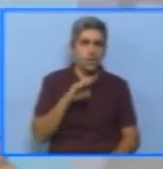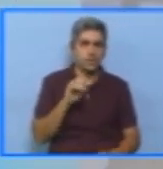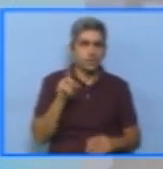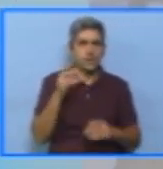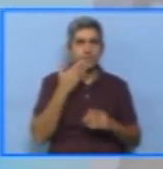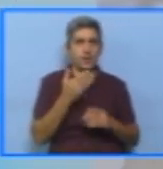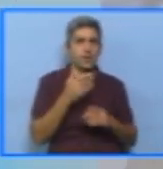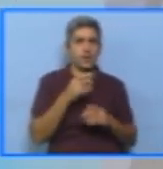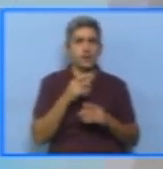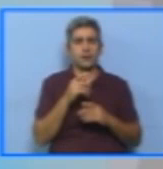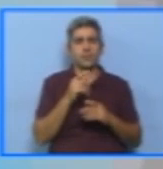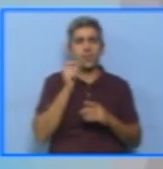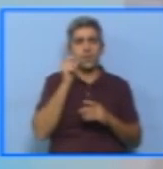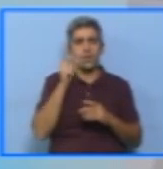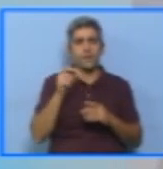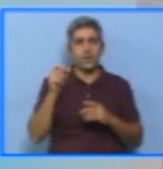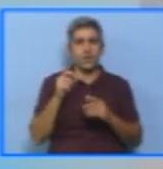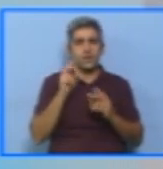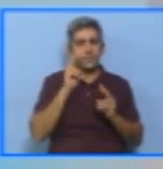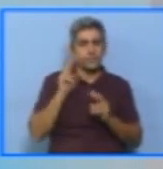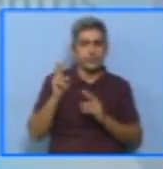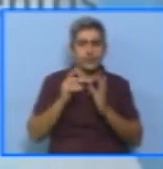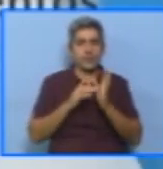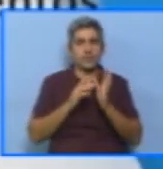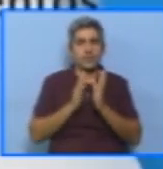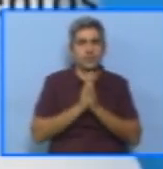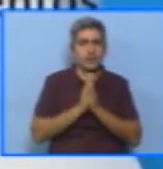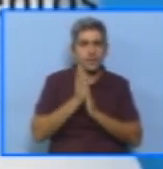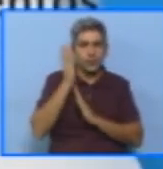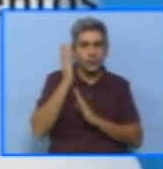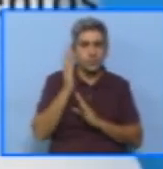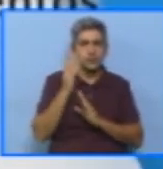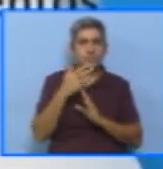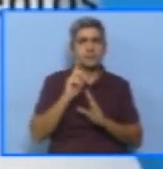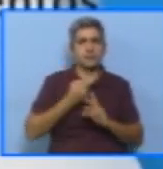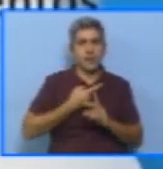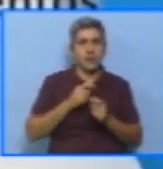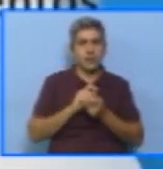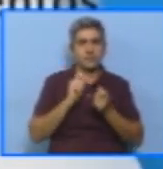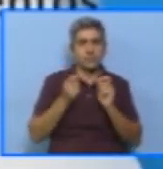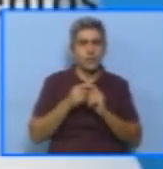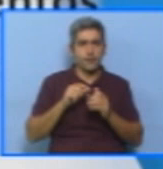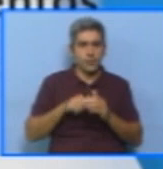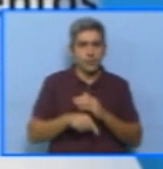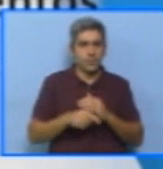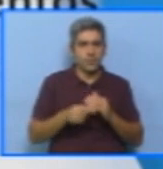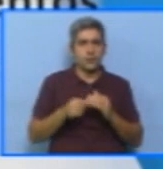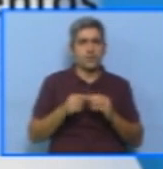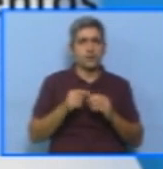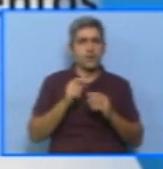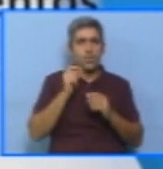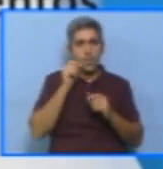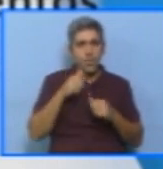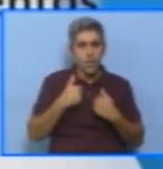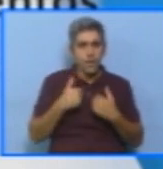pede que os homens se voltem para Deus, mas isso implica uma transformação profunda e radical do próprio homem.